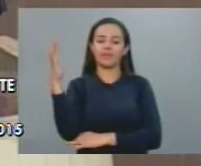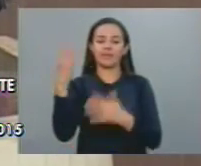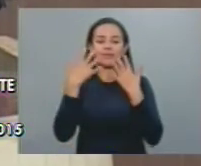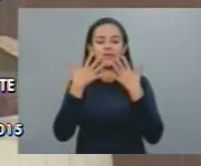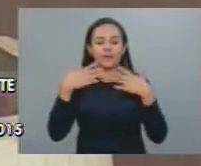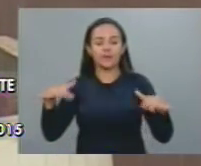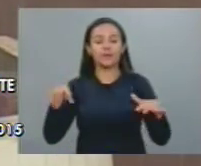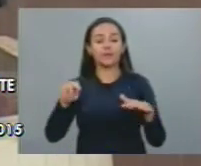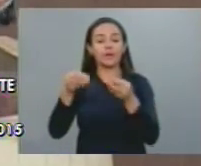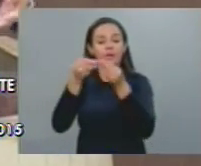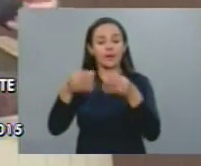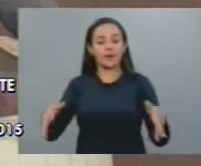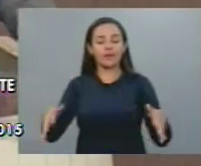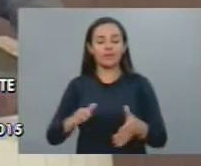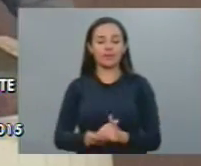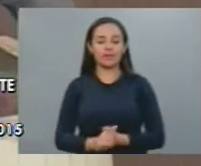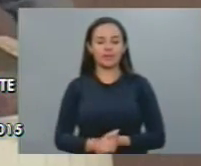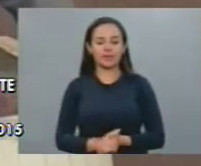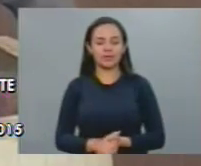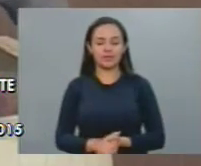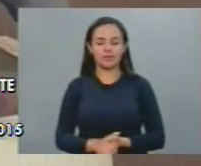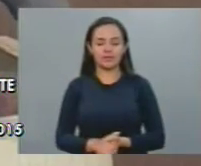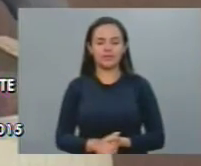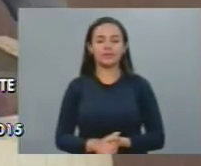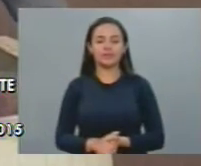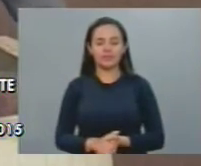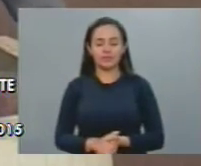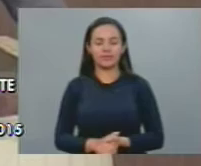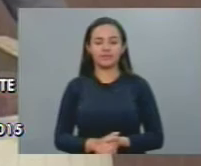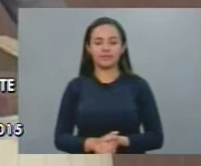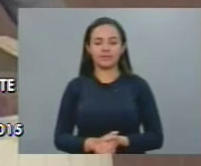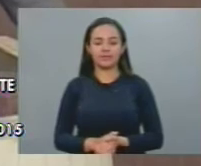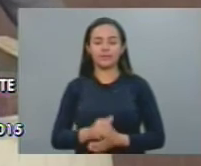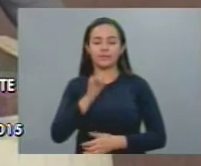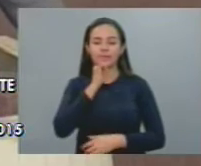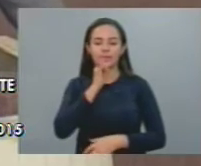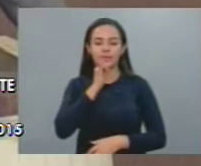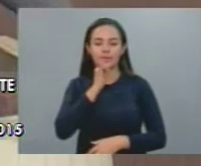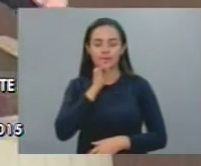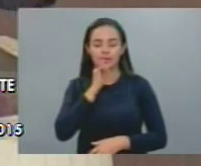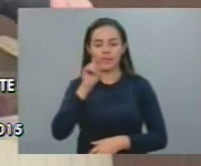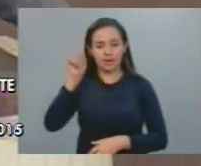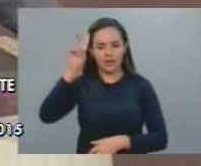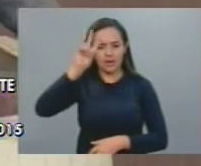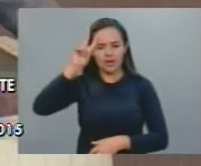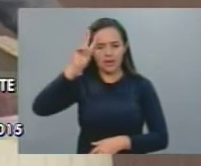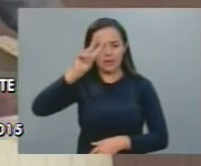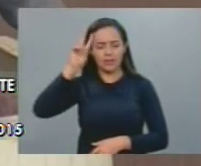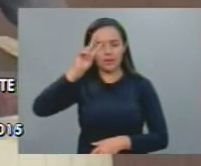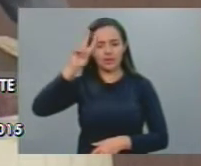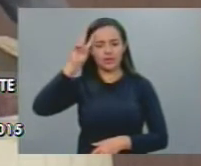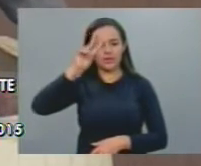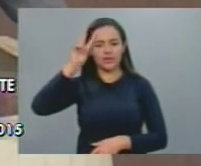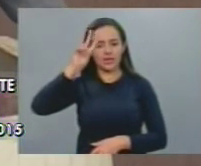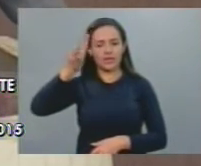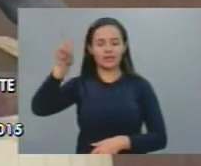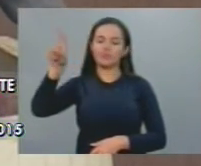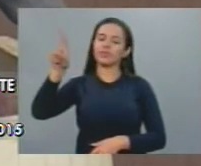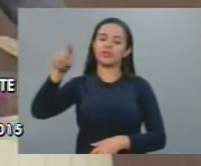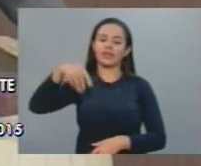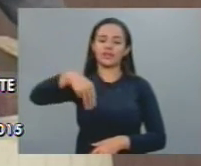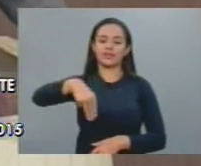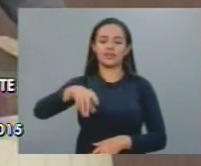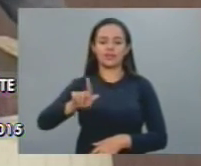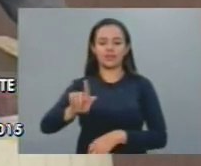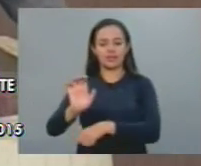virando destruição. A lama da Samarco, lá em Mariana, a estiagem